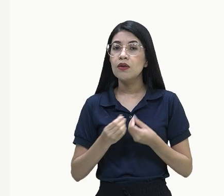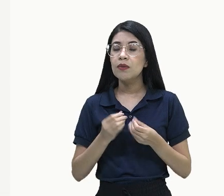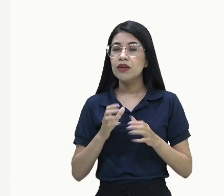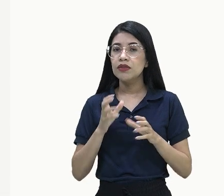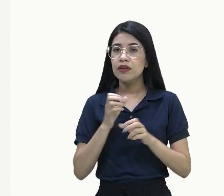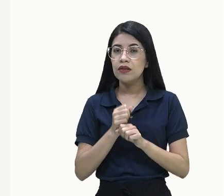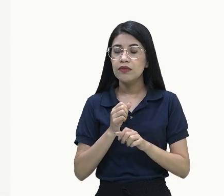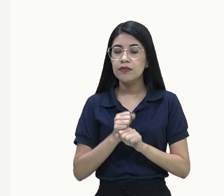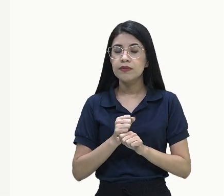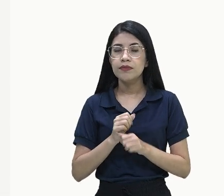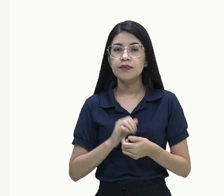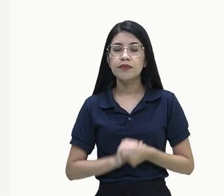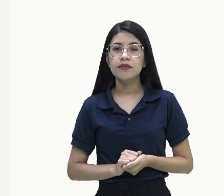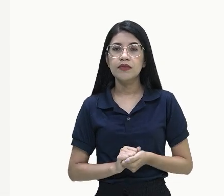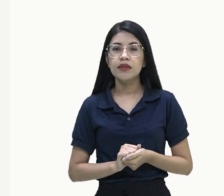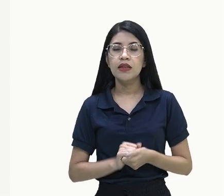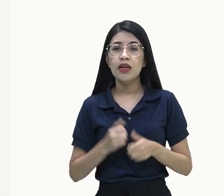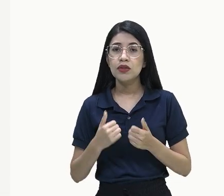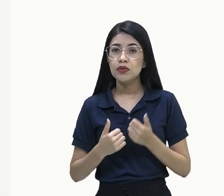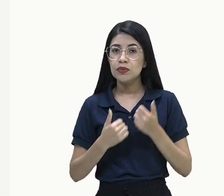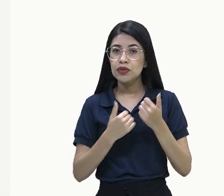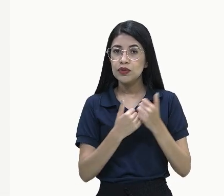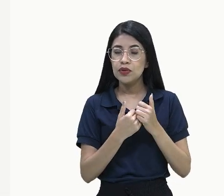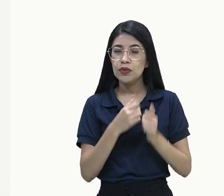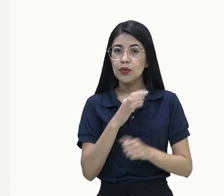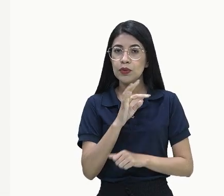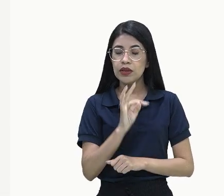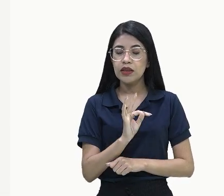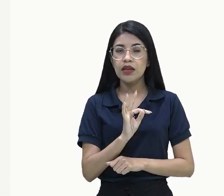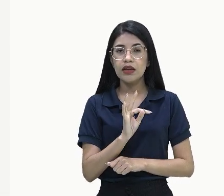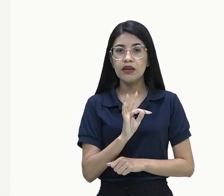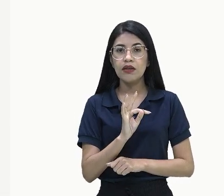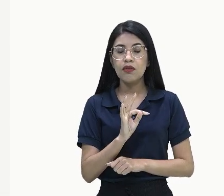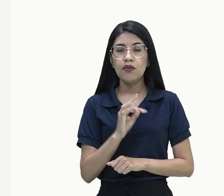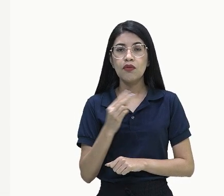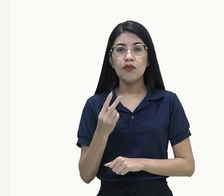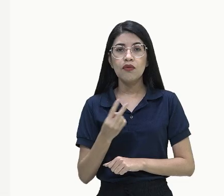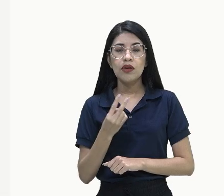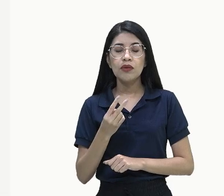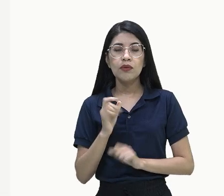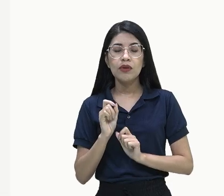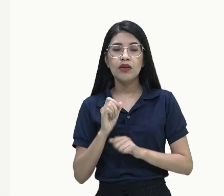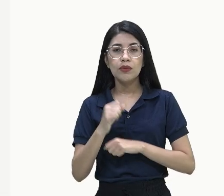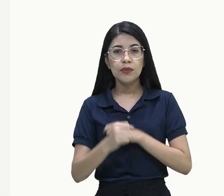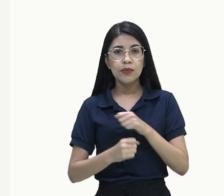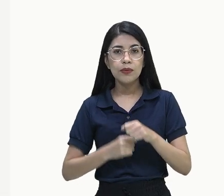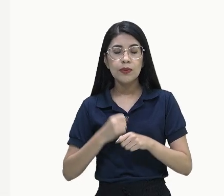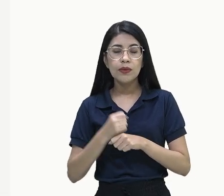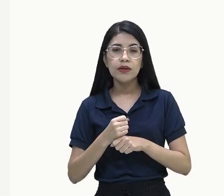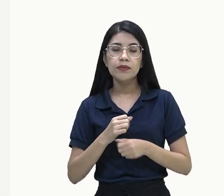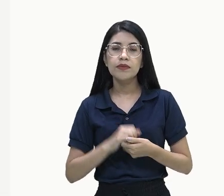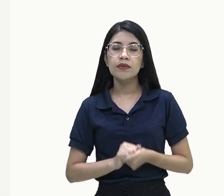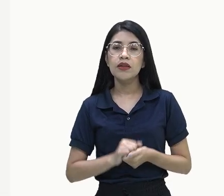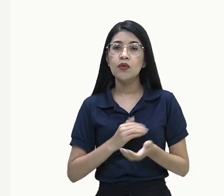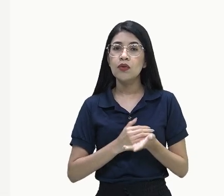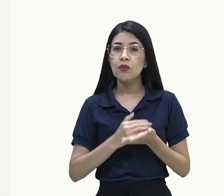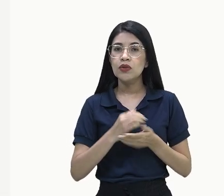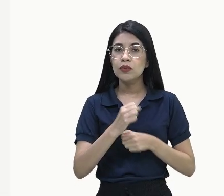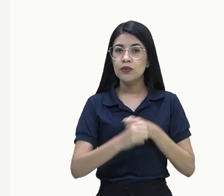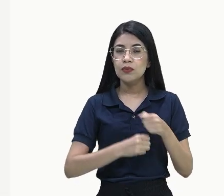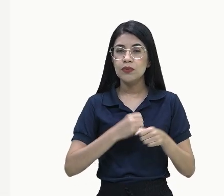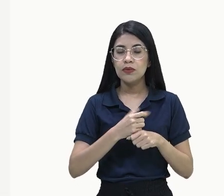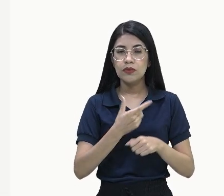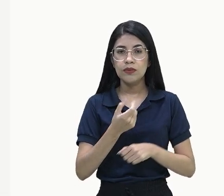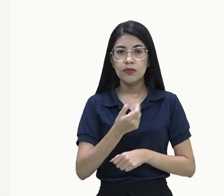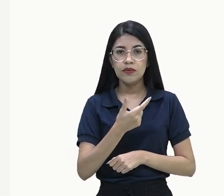lugar do tempo, tá? No lugar do T, nós vamos colocar aí o ano. Então, o ano inicial, que foi 2020,